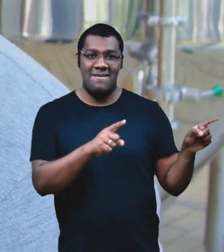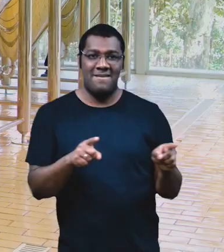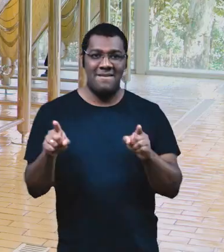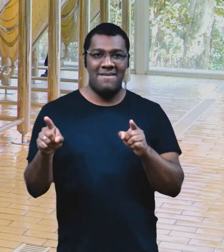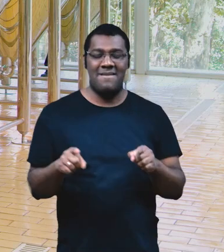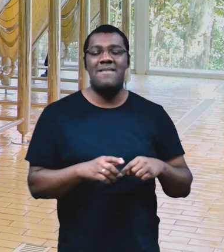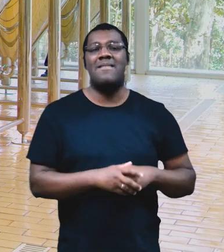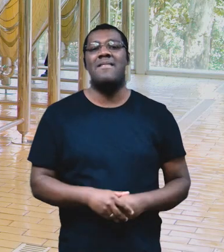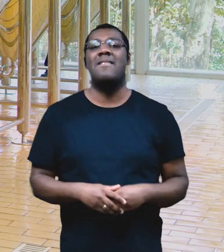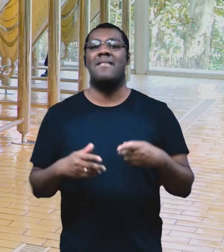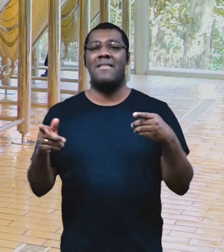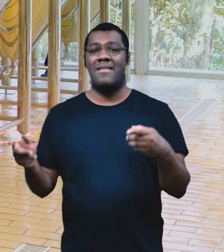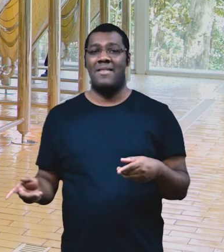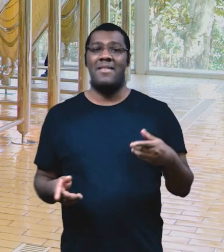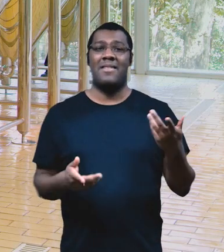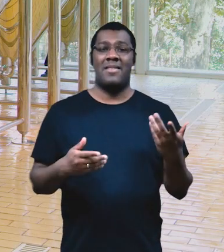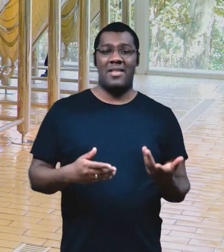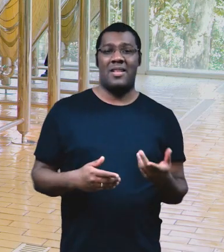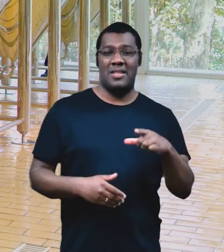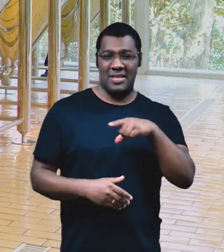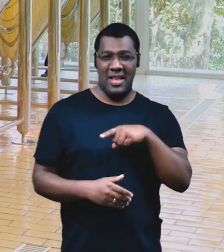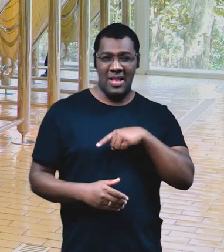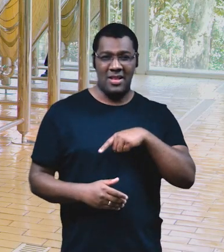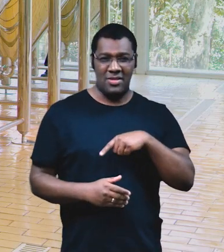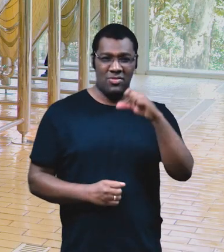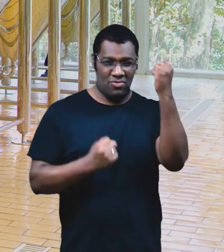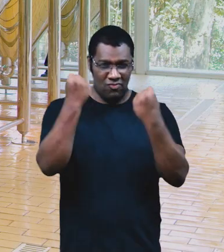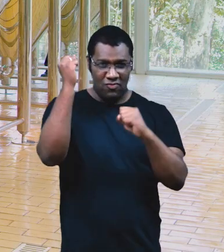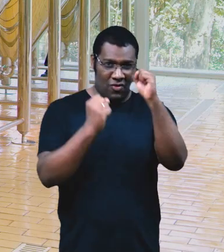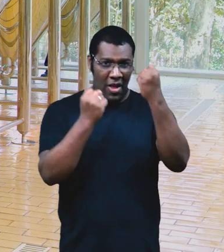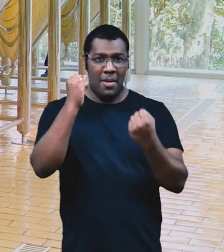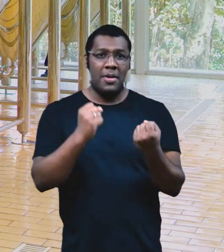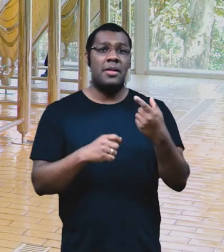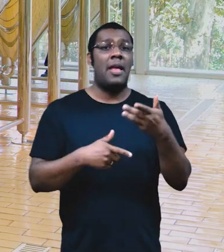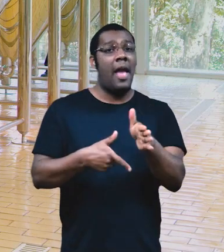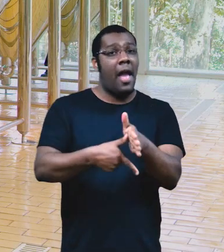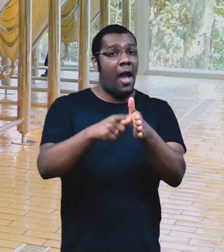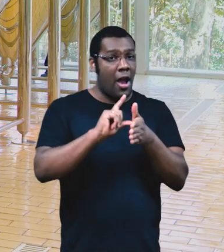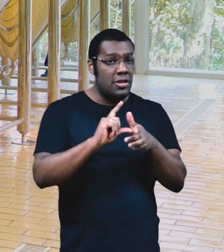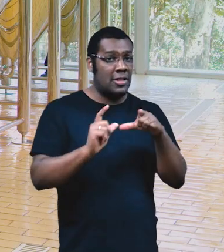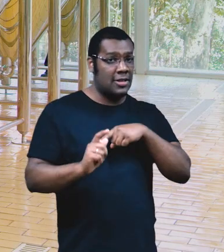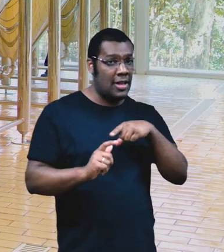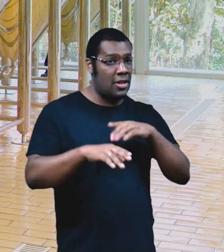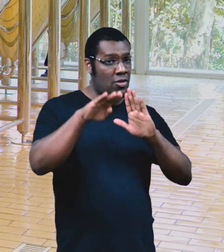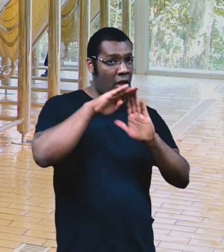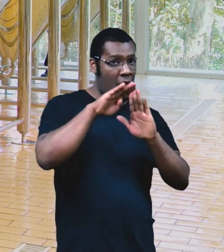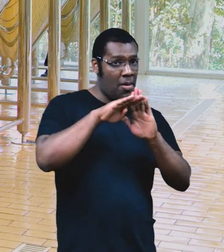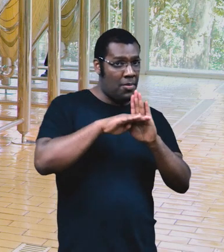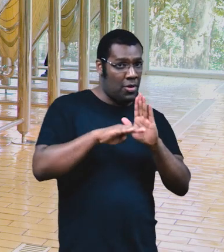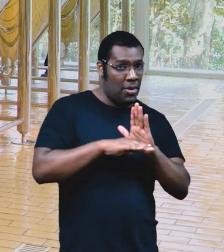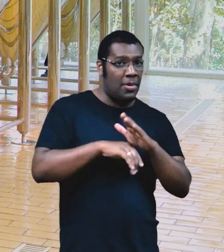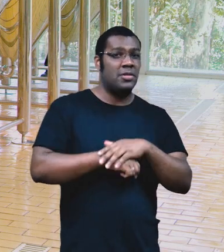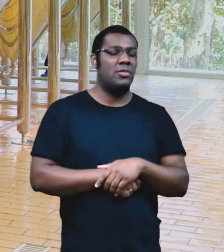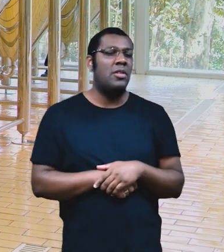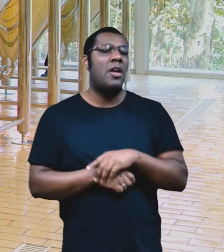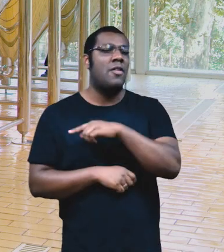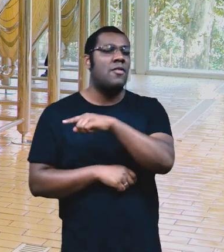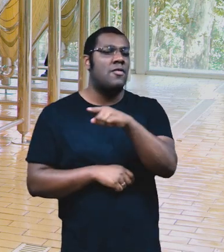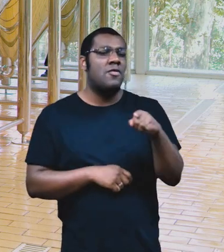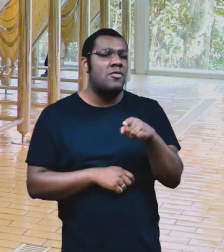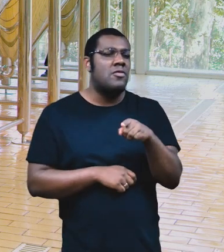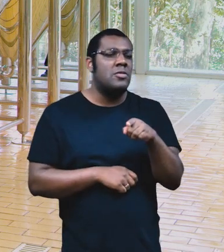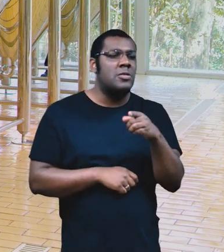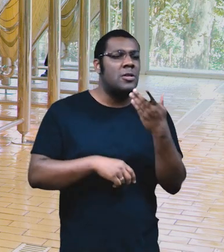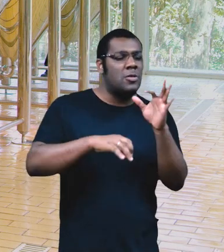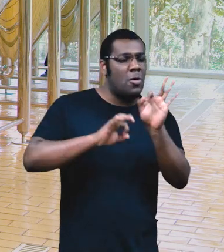Então, todo o processo de produção começa primeiro com a receita, né? Você bola mais ou menos o que você vai querer com uma receita,